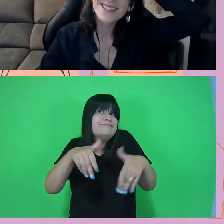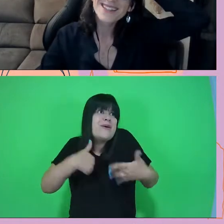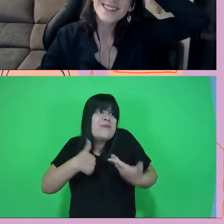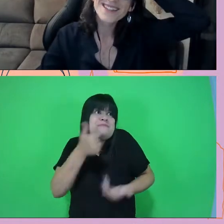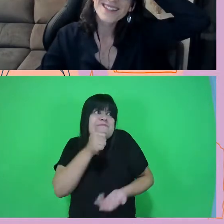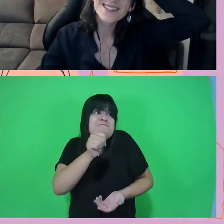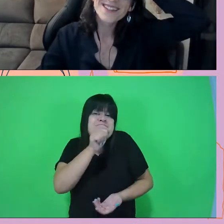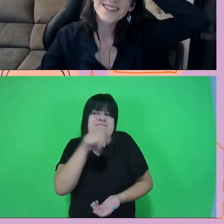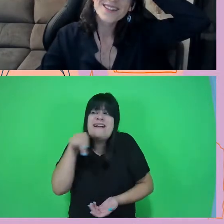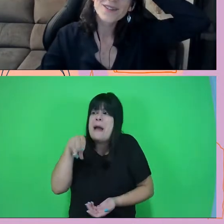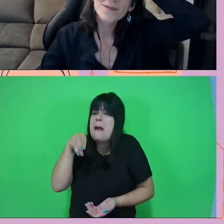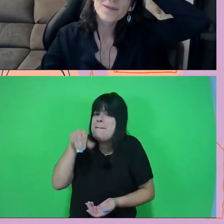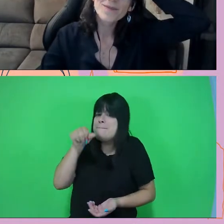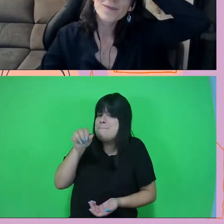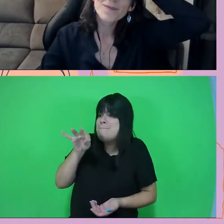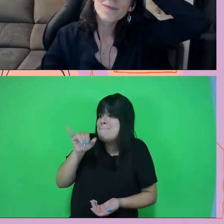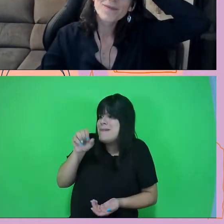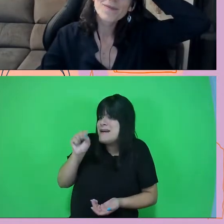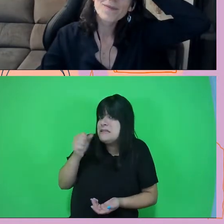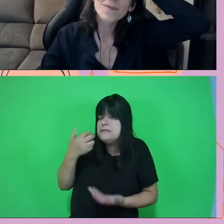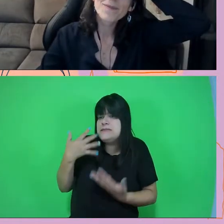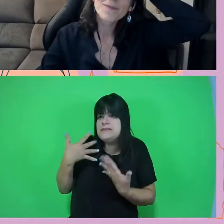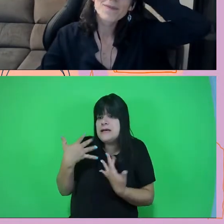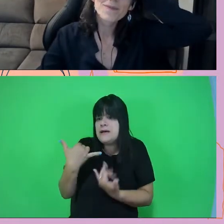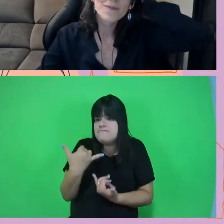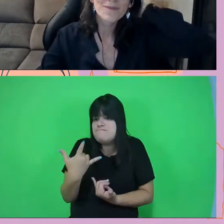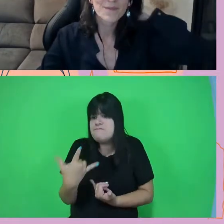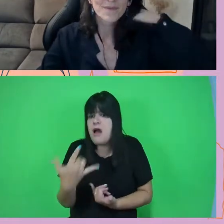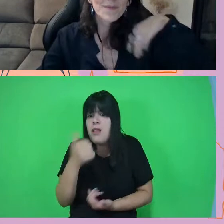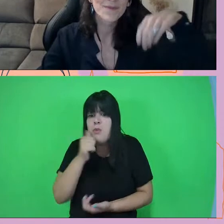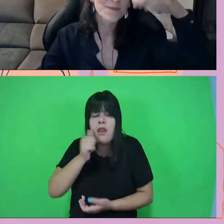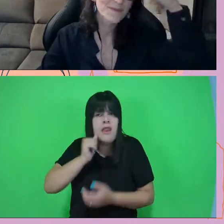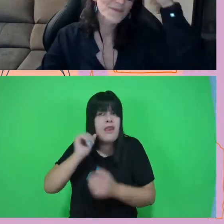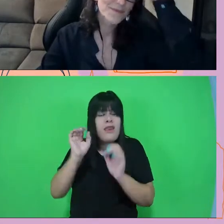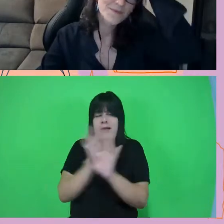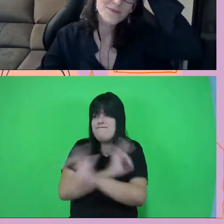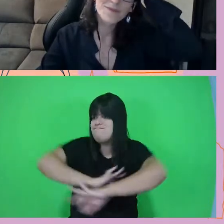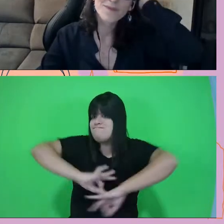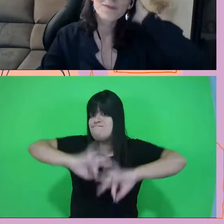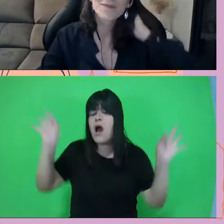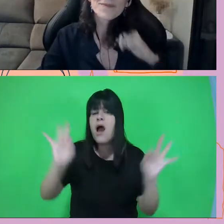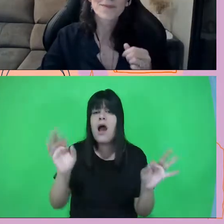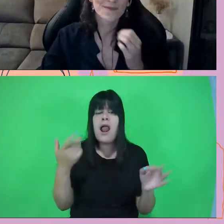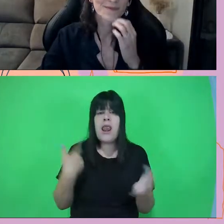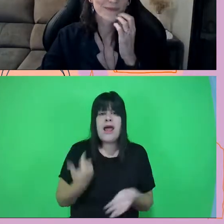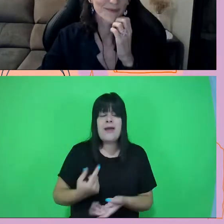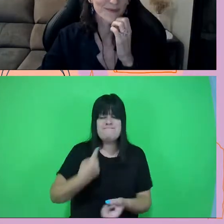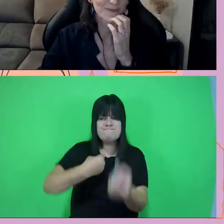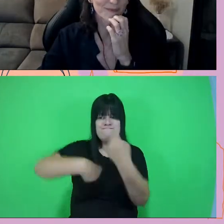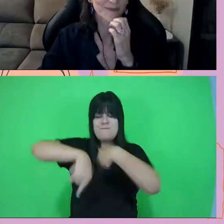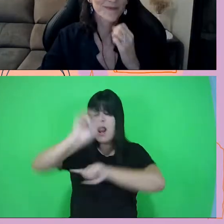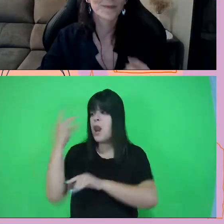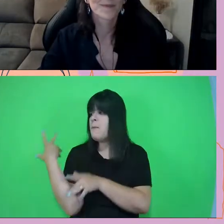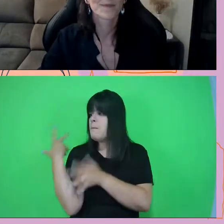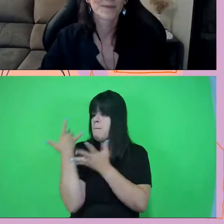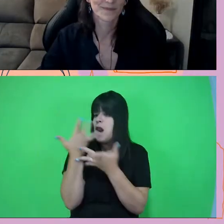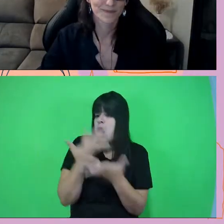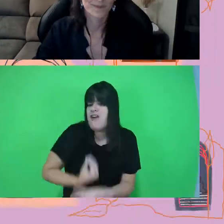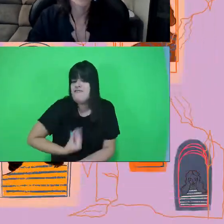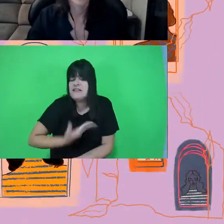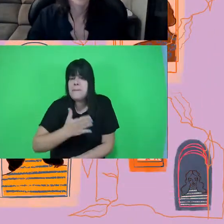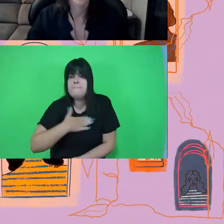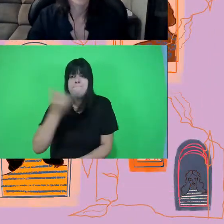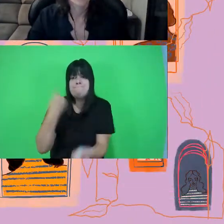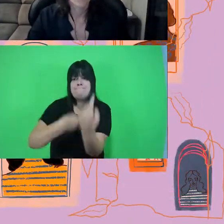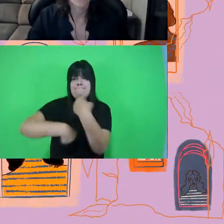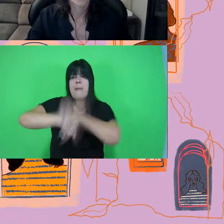Matias acabou me levando a conhecer mulheres incríveis que transformaram mesmo a trajetória da minha vida,